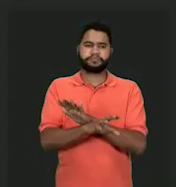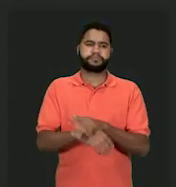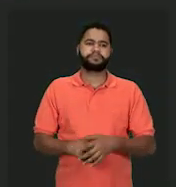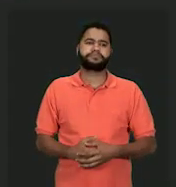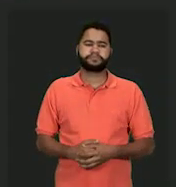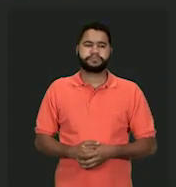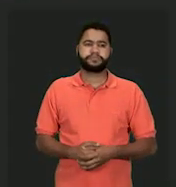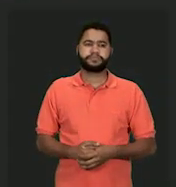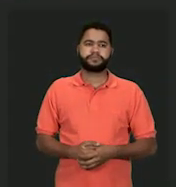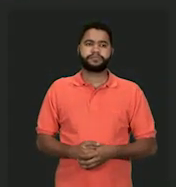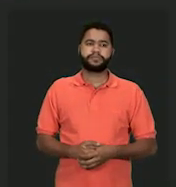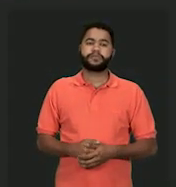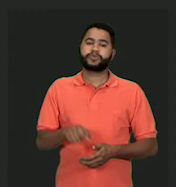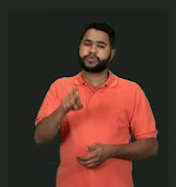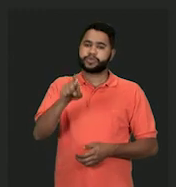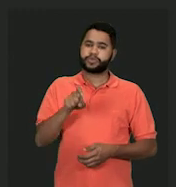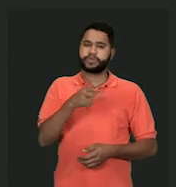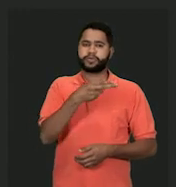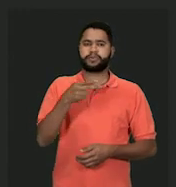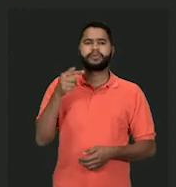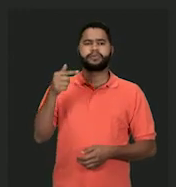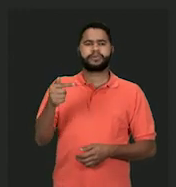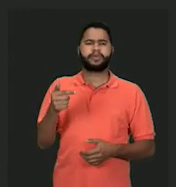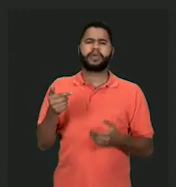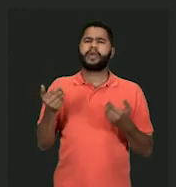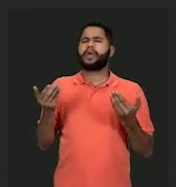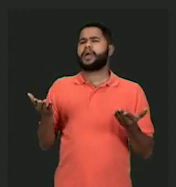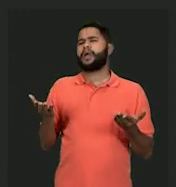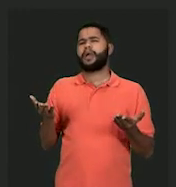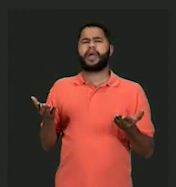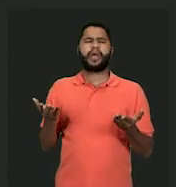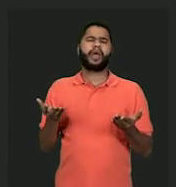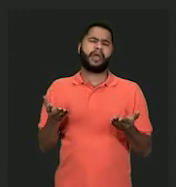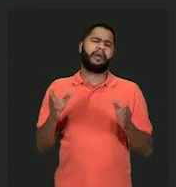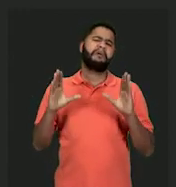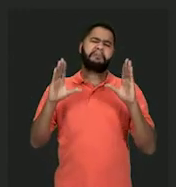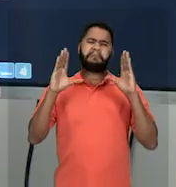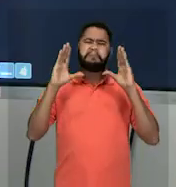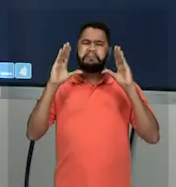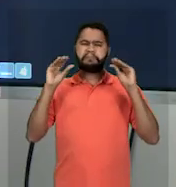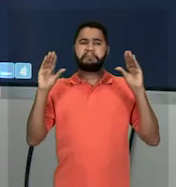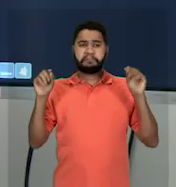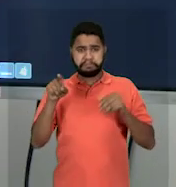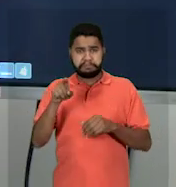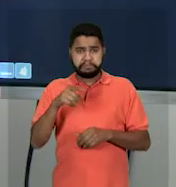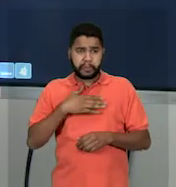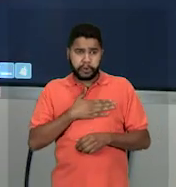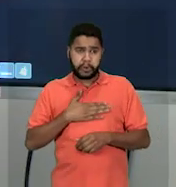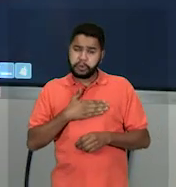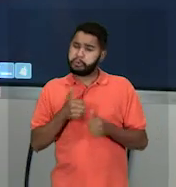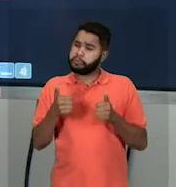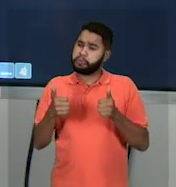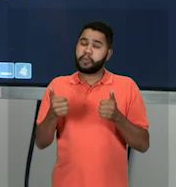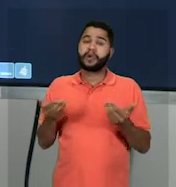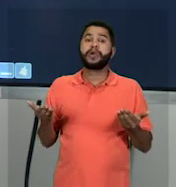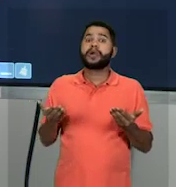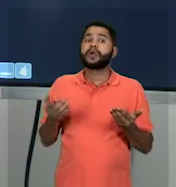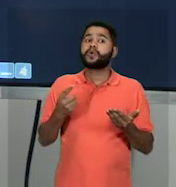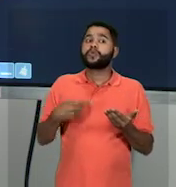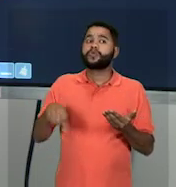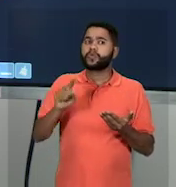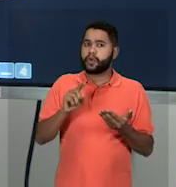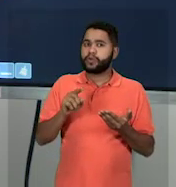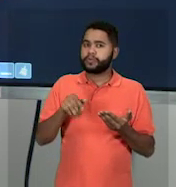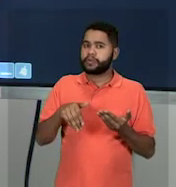sete é o valor de X a professora acha aí Light você achou Lite top porque agora nós vamos